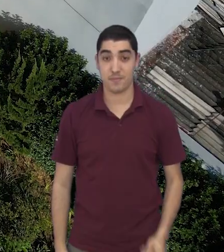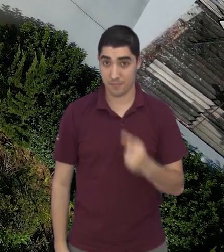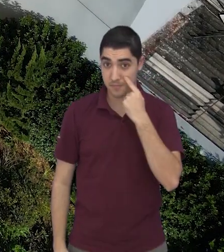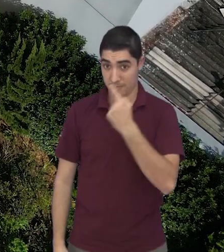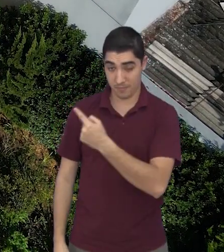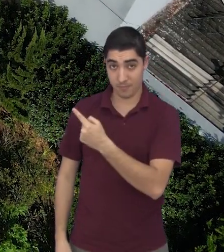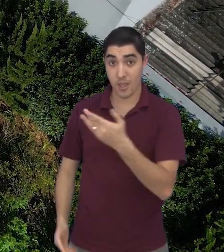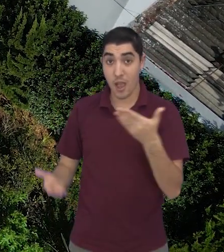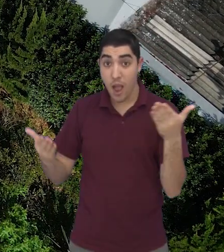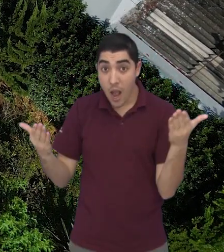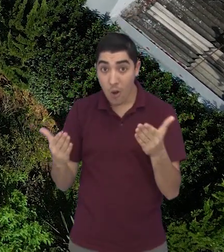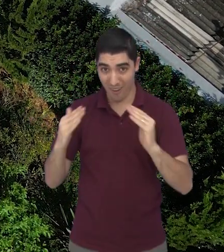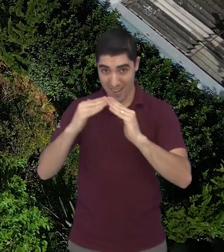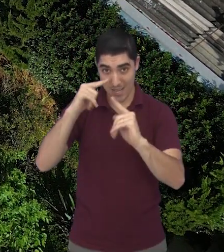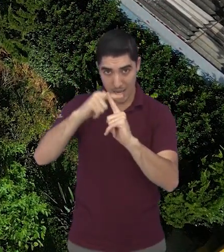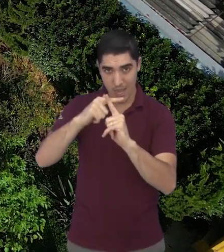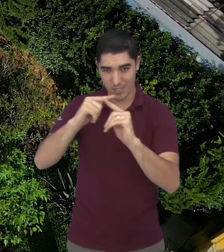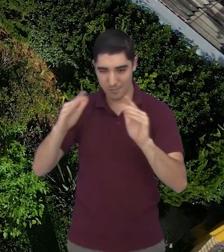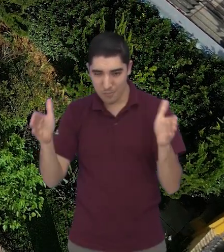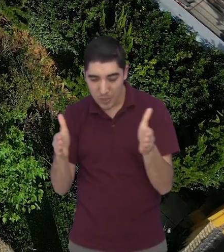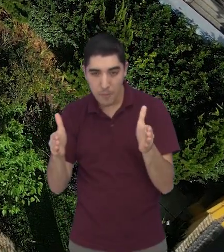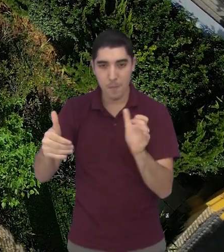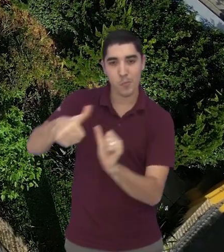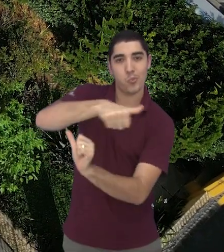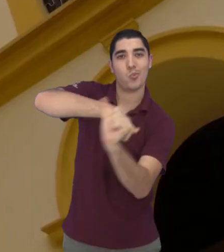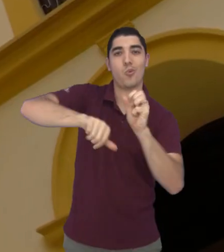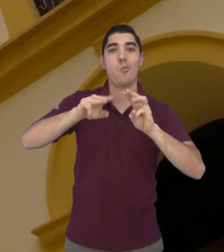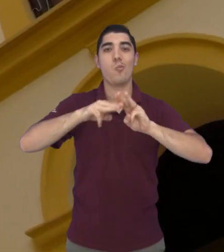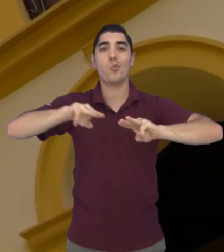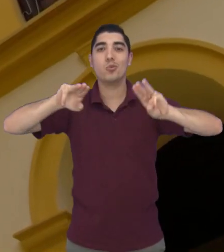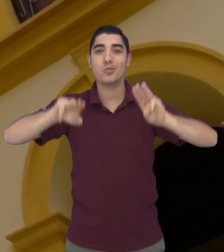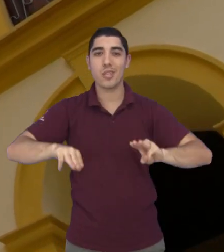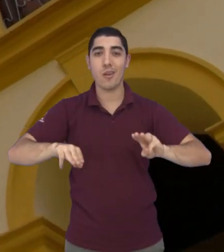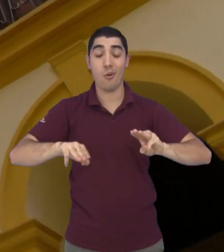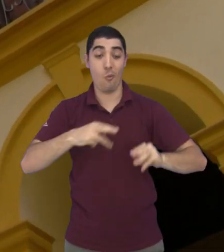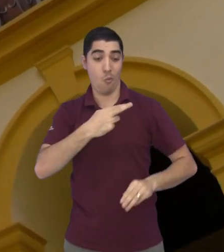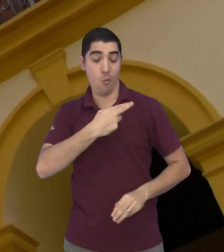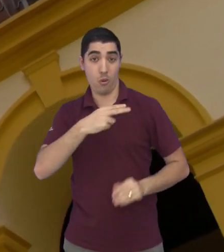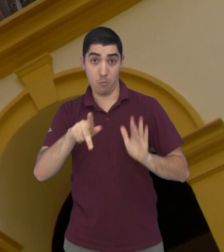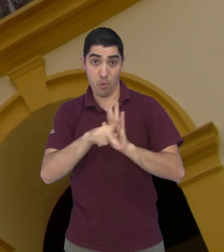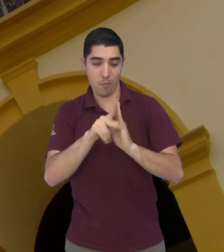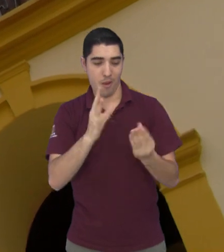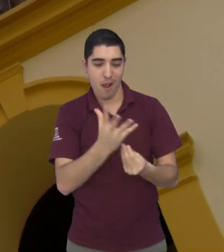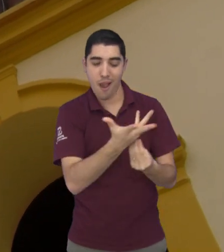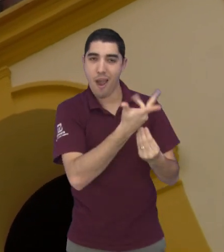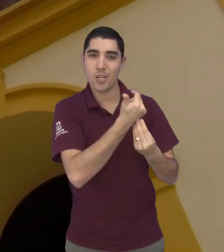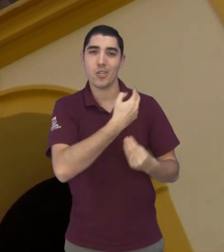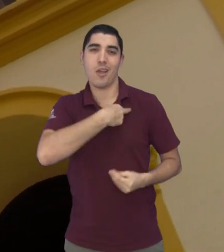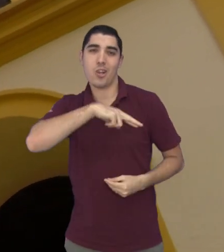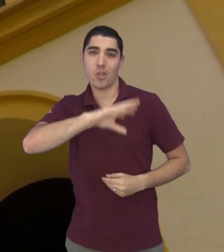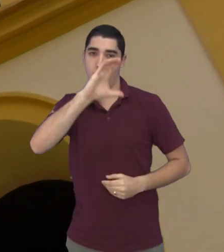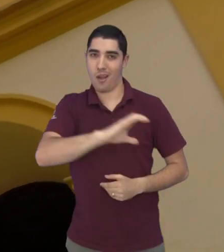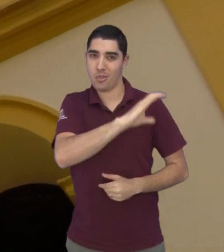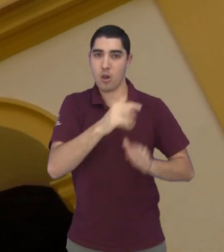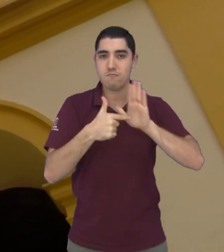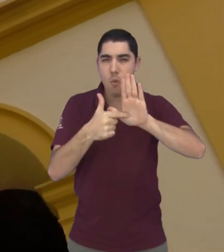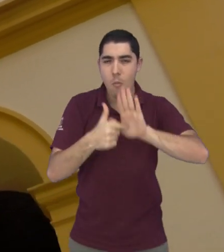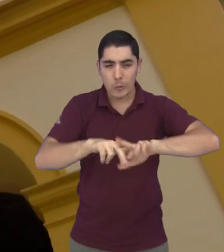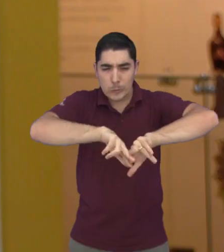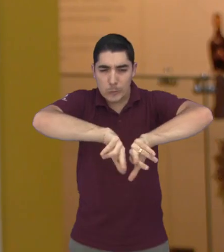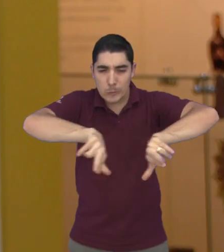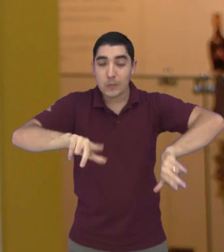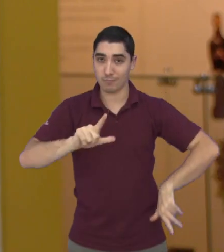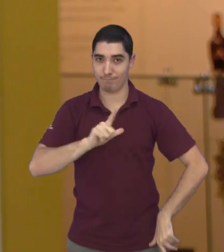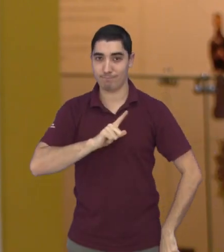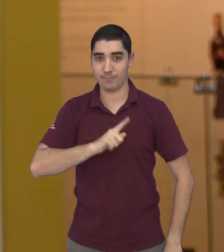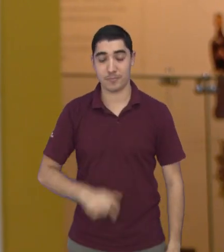Hoje, o prédio se tornou um museu de arte sacra e expõe uma variedade de acervos litúrgicos.